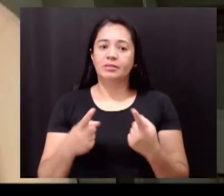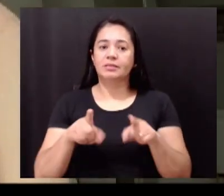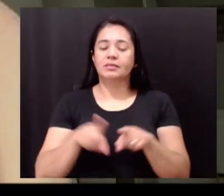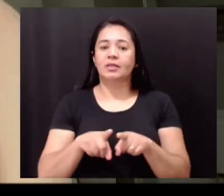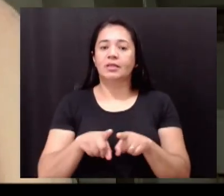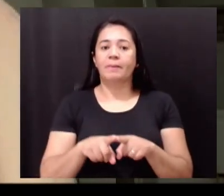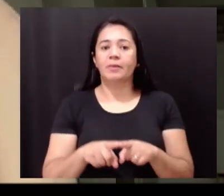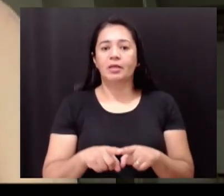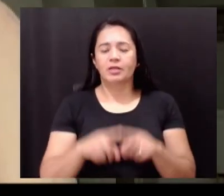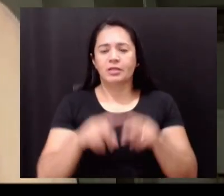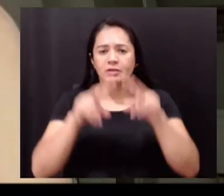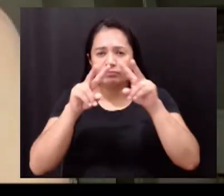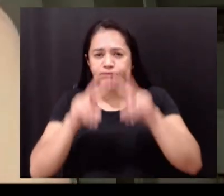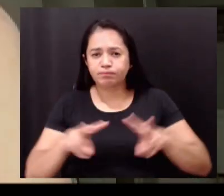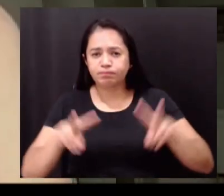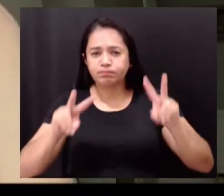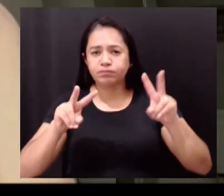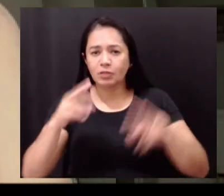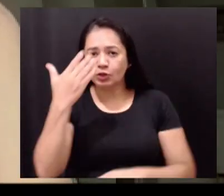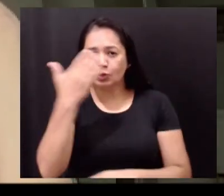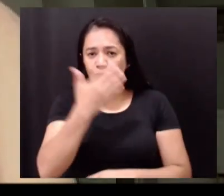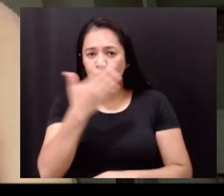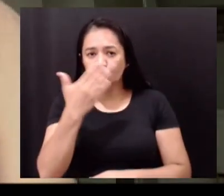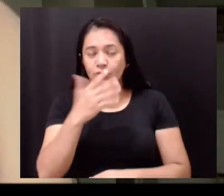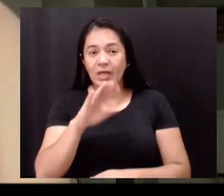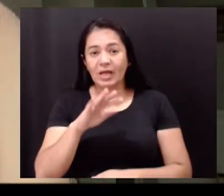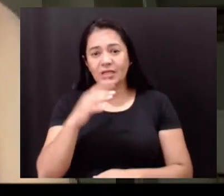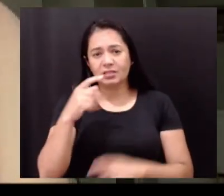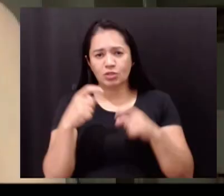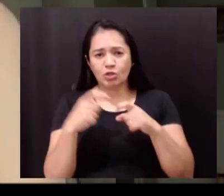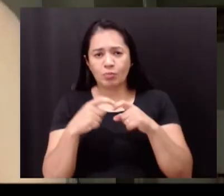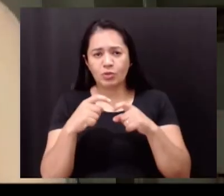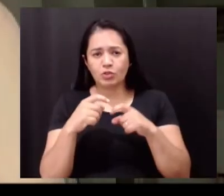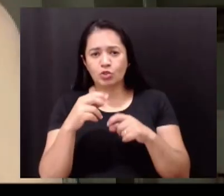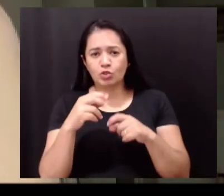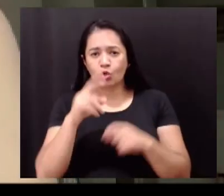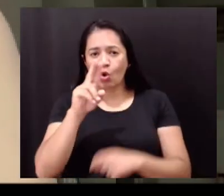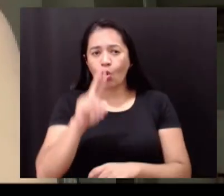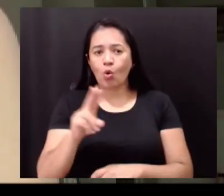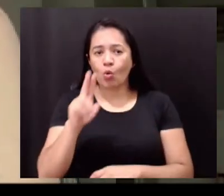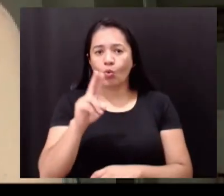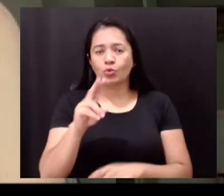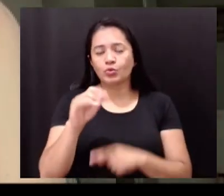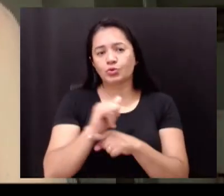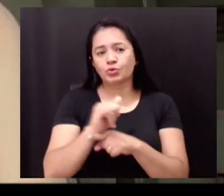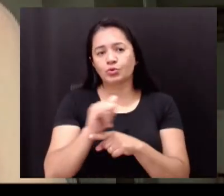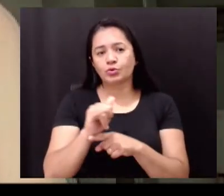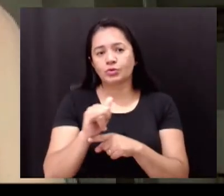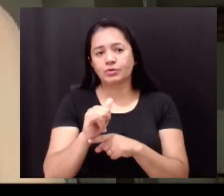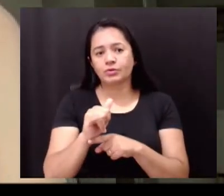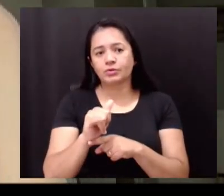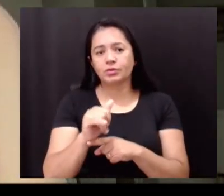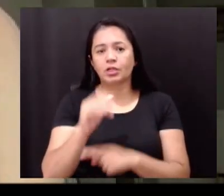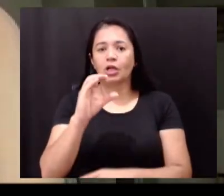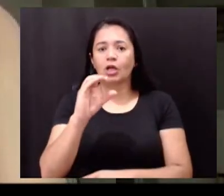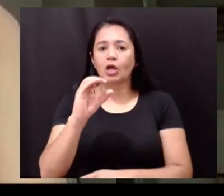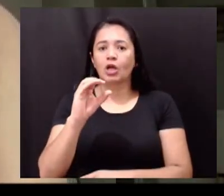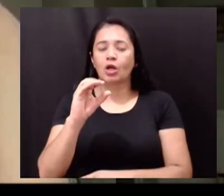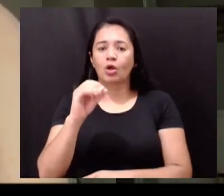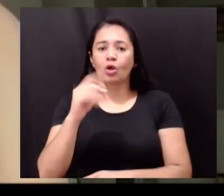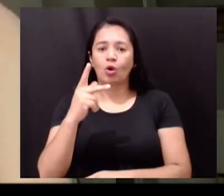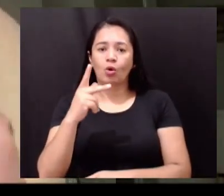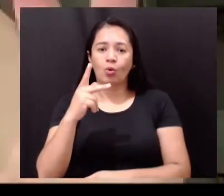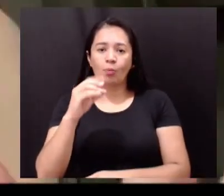aos olhos, muitas vezes os médicos usam de artifícios como, por exemplo, a colposcopia, que é um exame em que a gente coloca